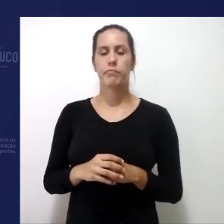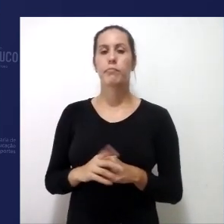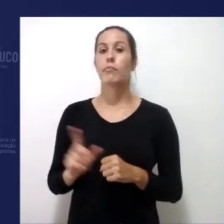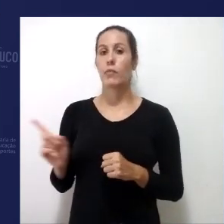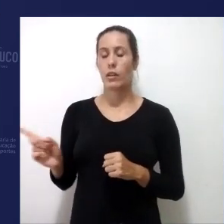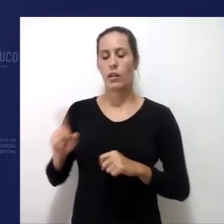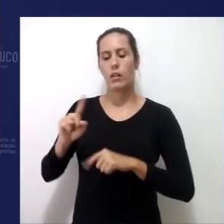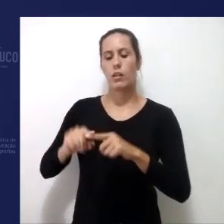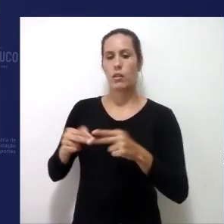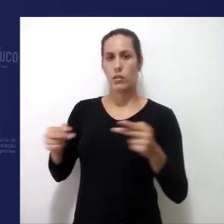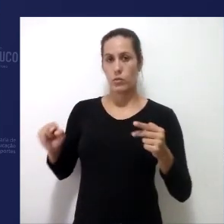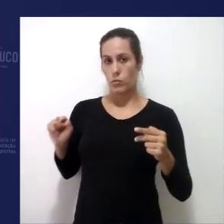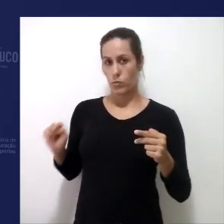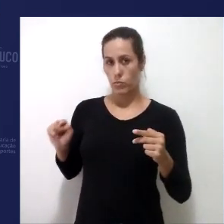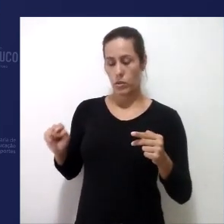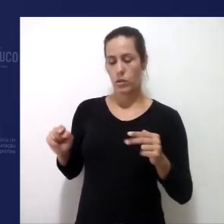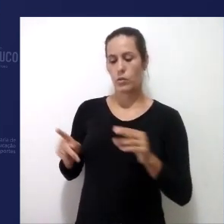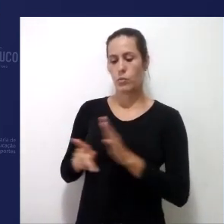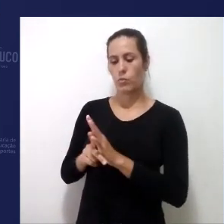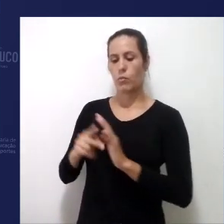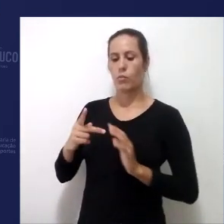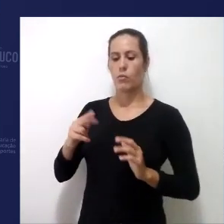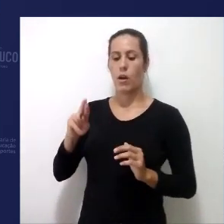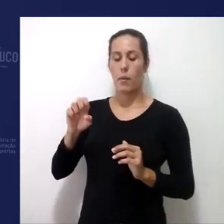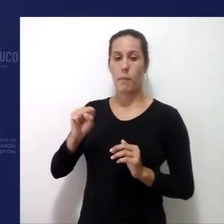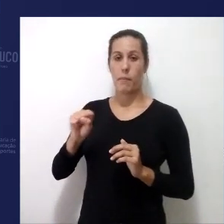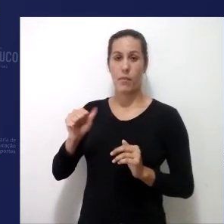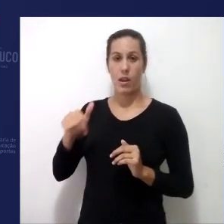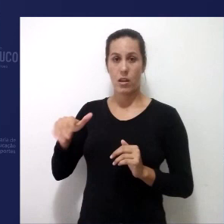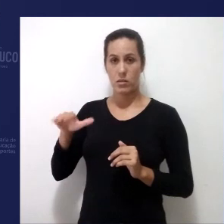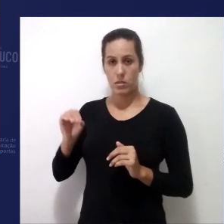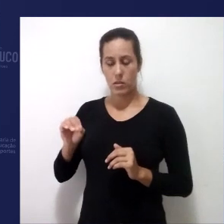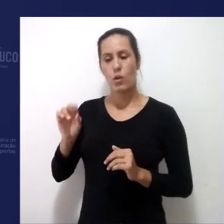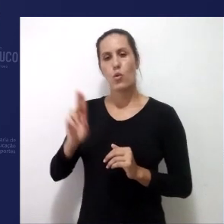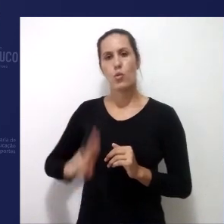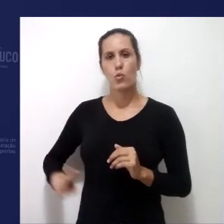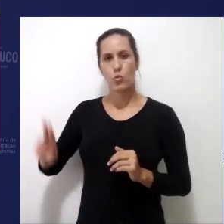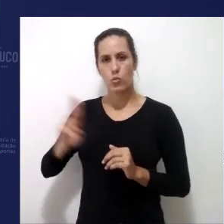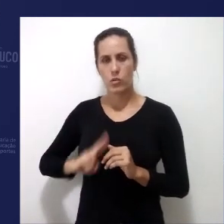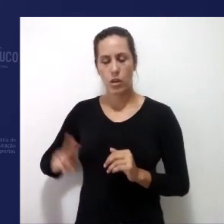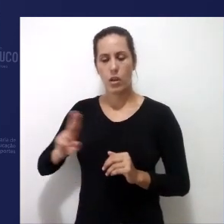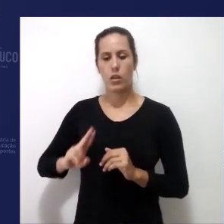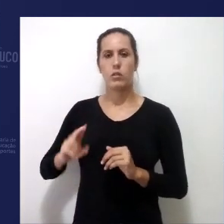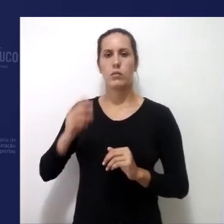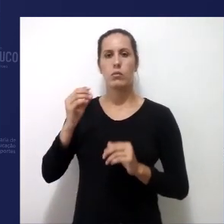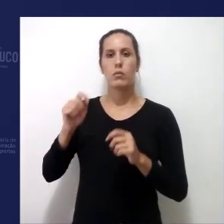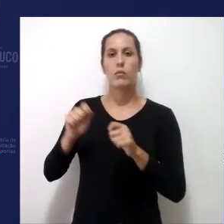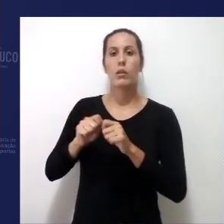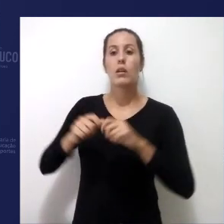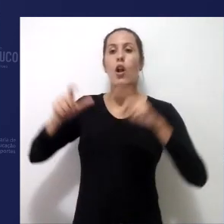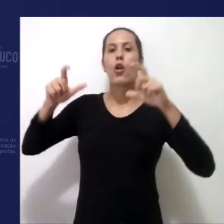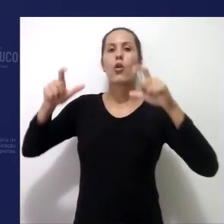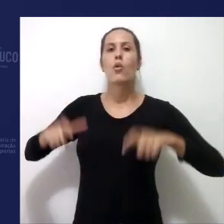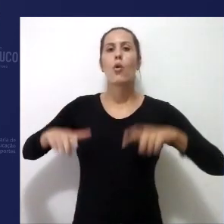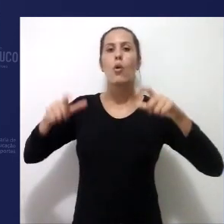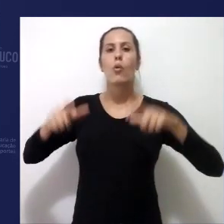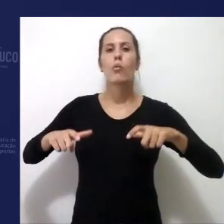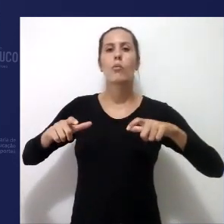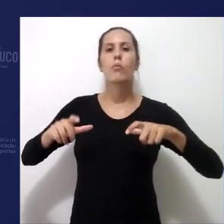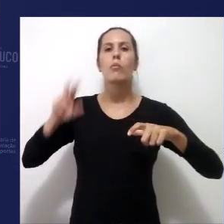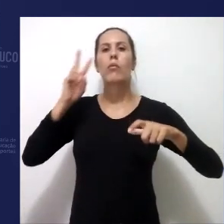um barômetro? Um barômetro de pressão, ele vai ser um instrumento que é usado para medir a